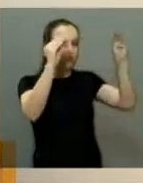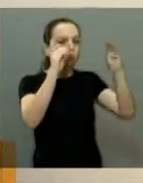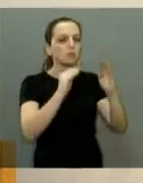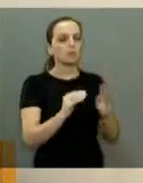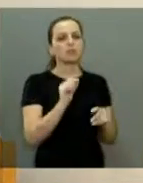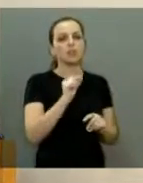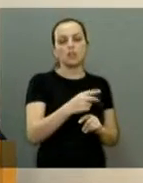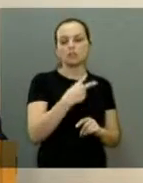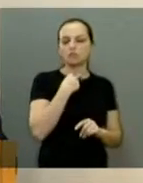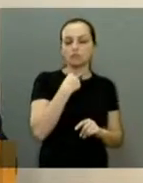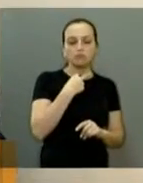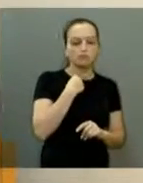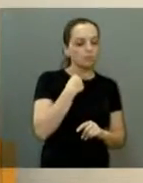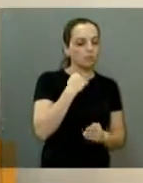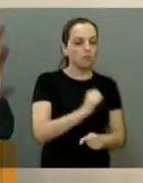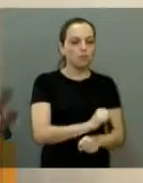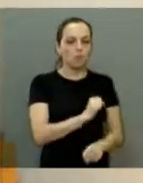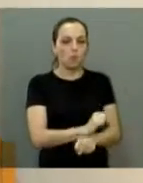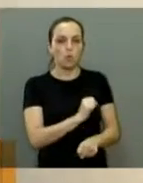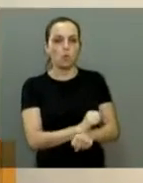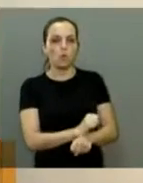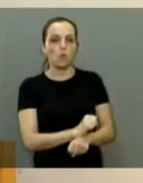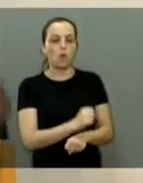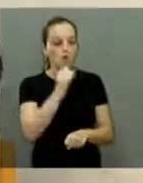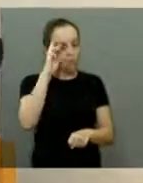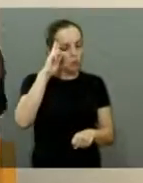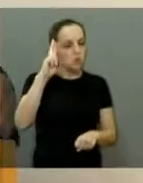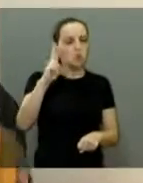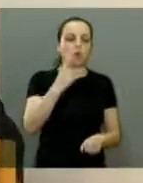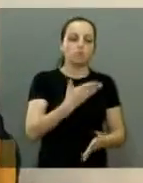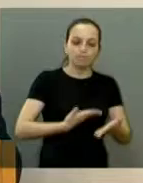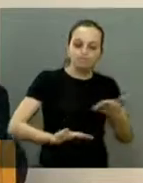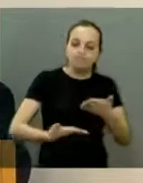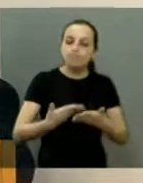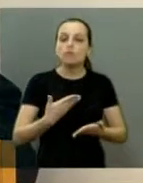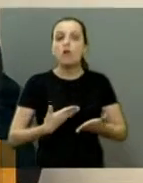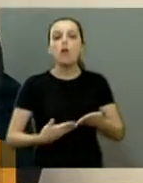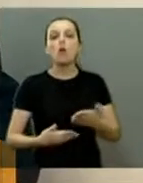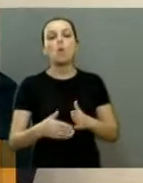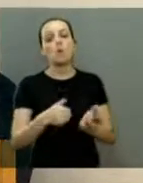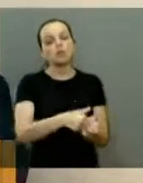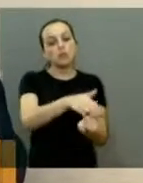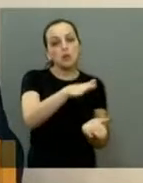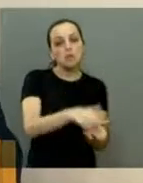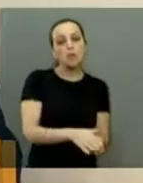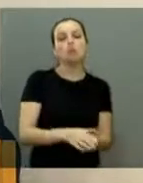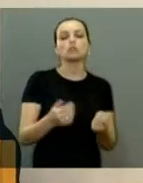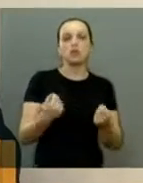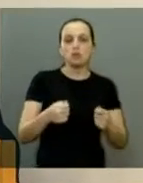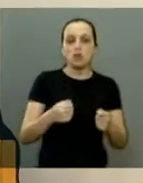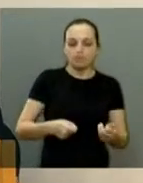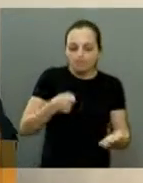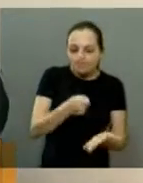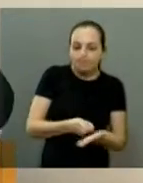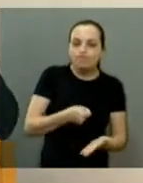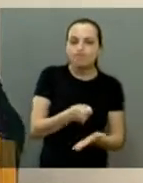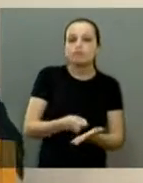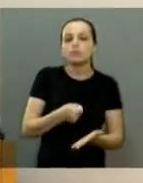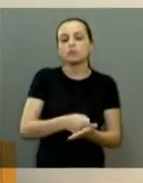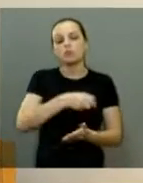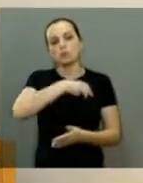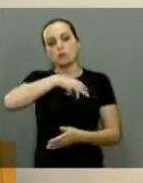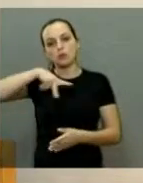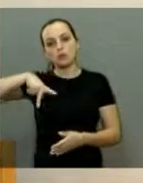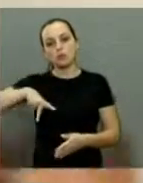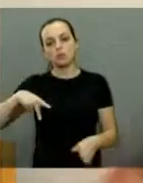dá mais para esperar né os proprietários que se movam que vai vir muita alta essa casa tem sim que age forte eo ministério público